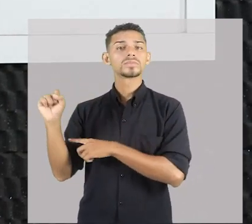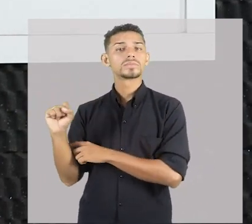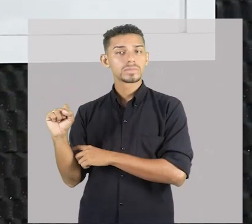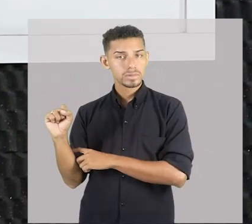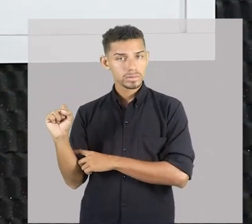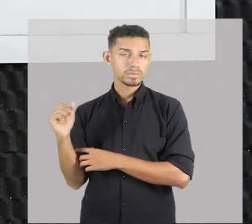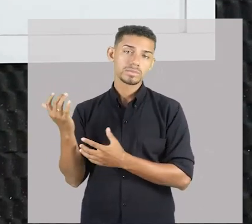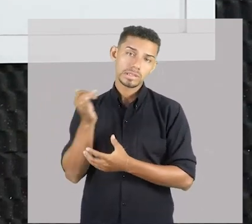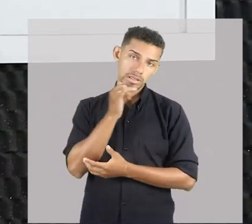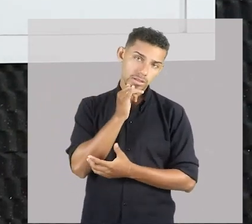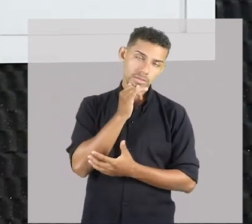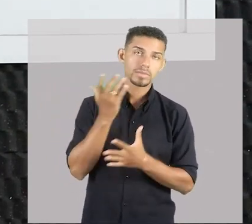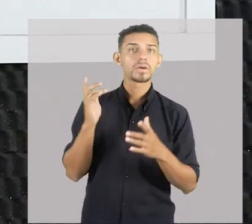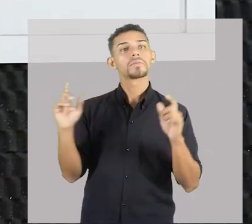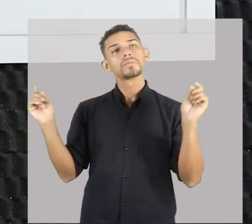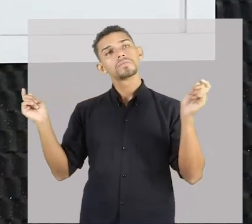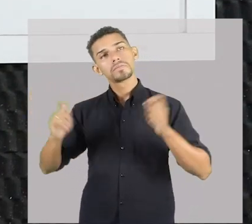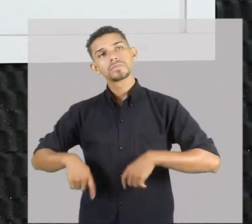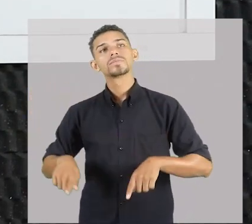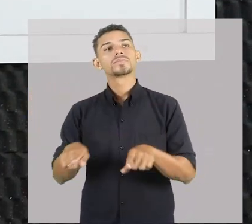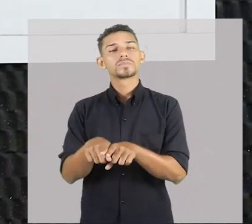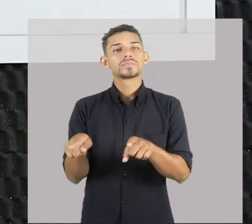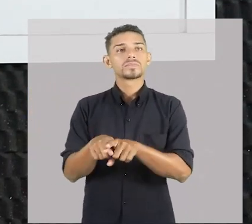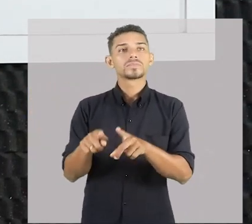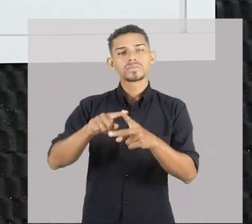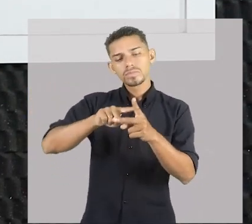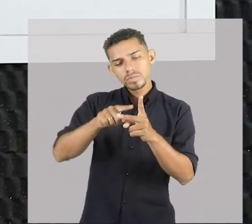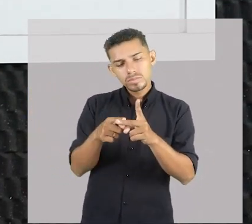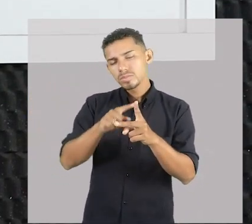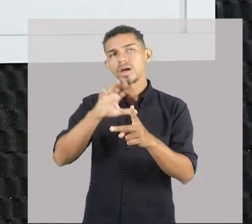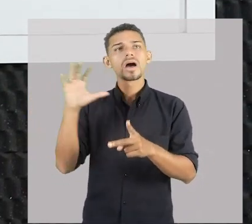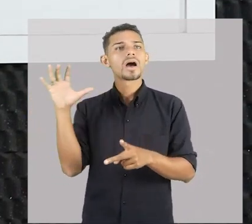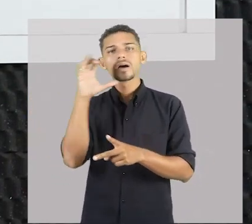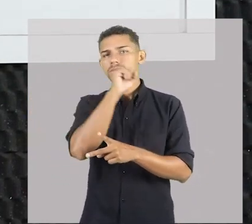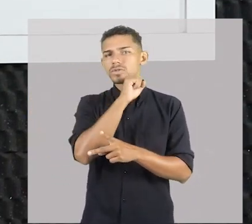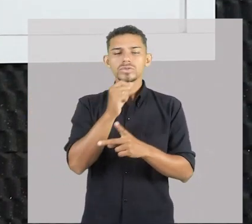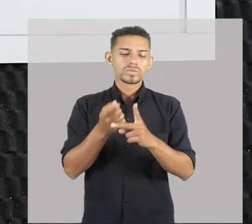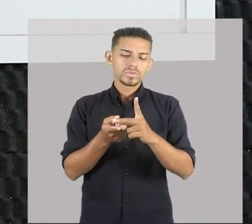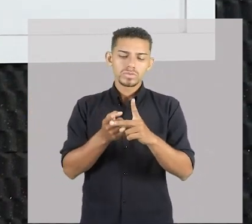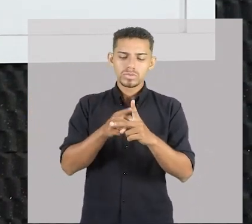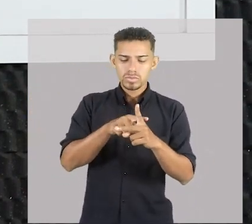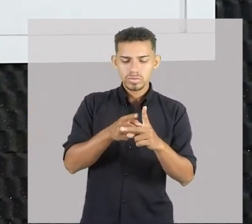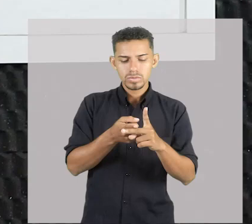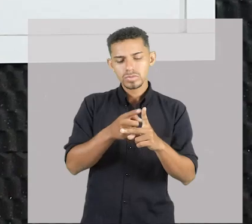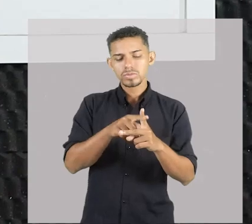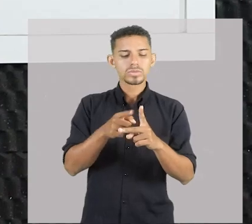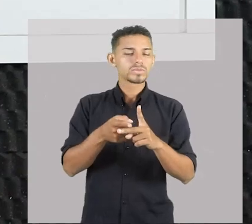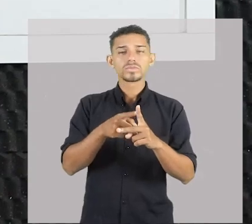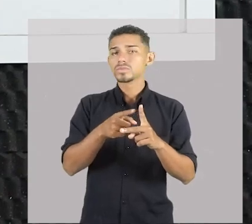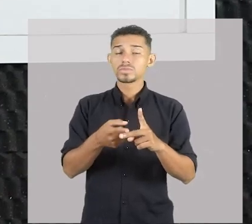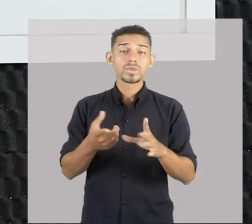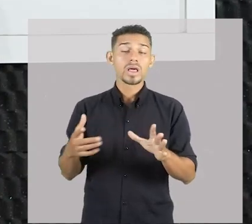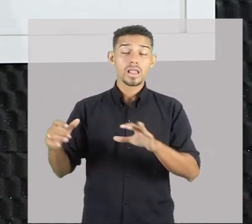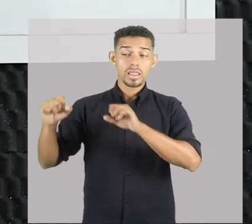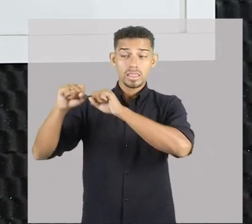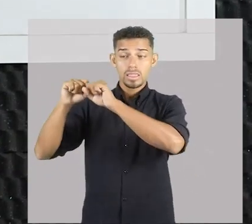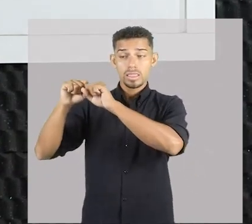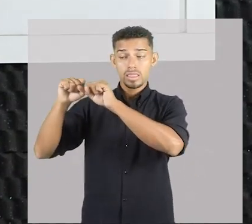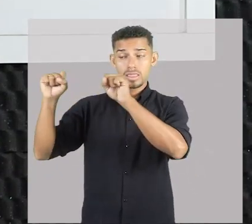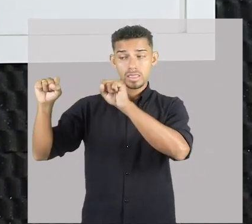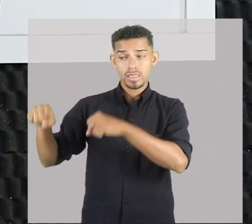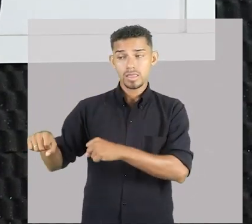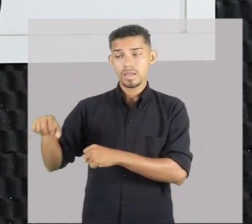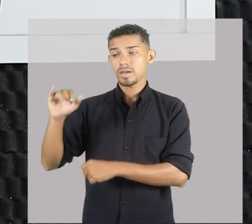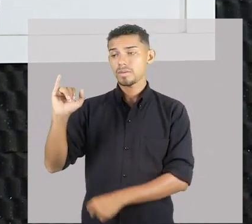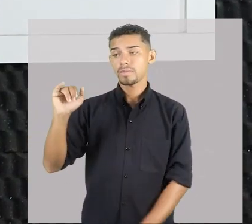a possibilidade de analisar a rapidez com que você descreve esse ângulo. No sistema